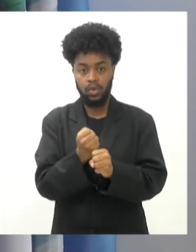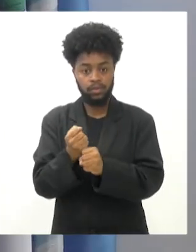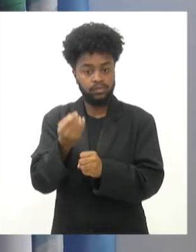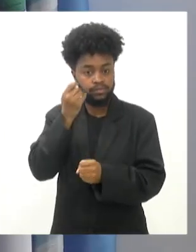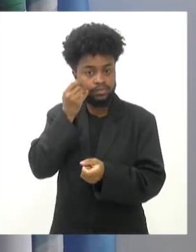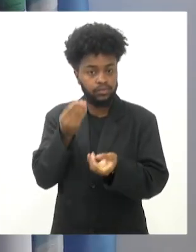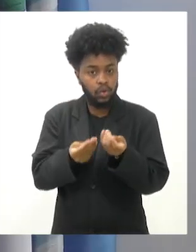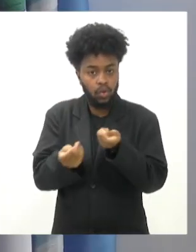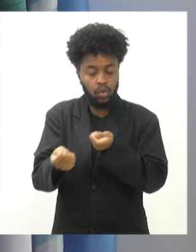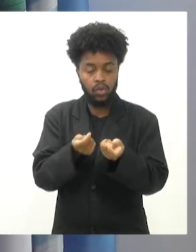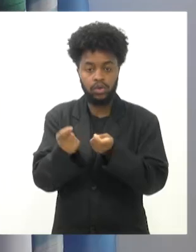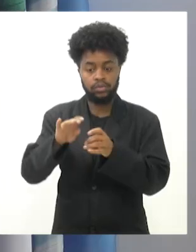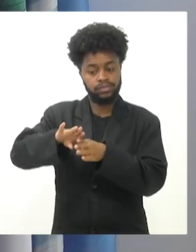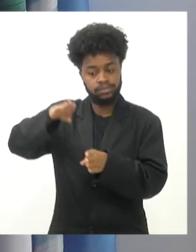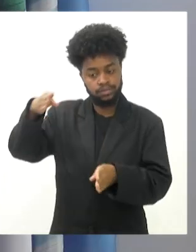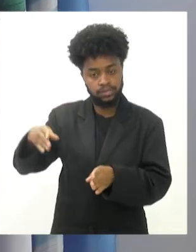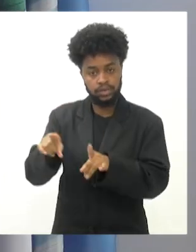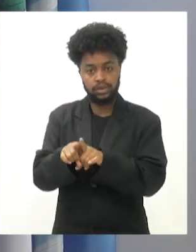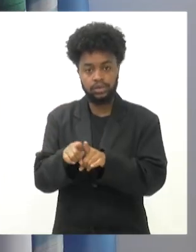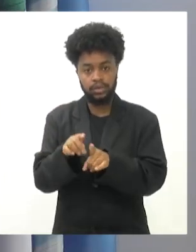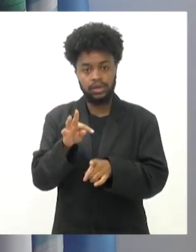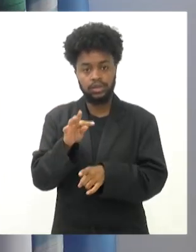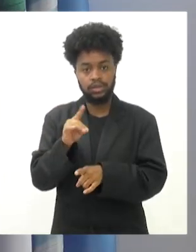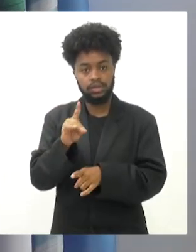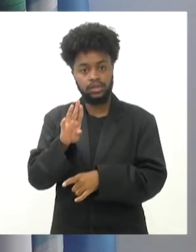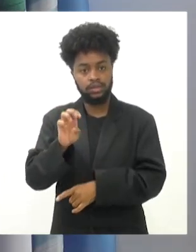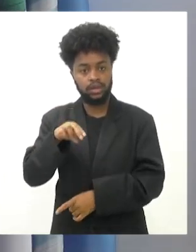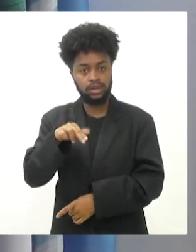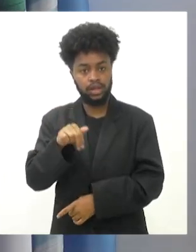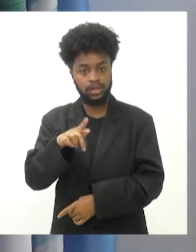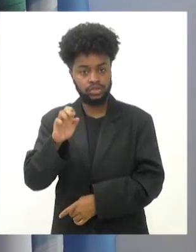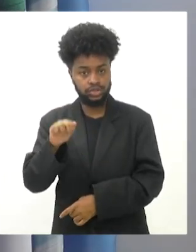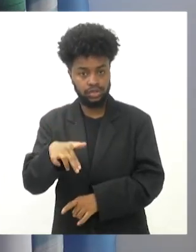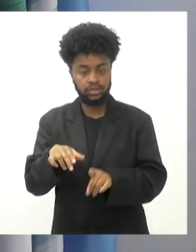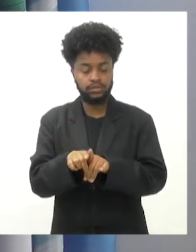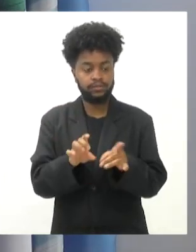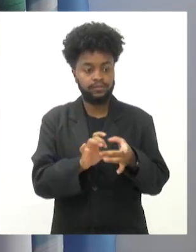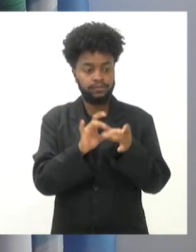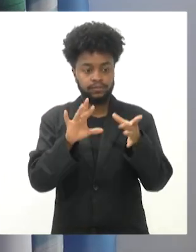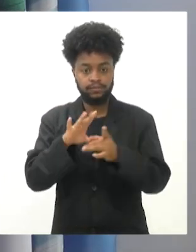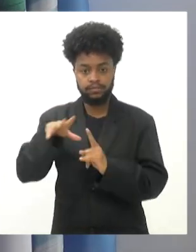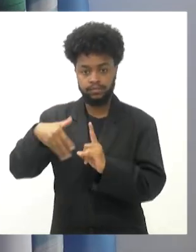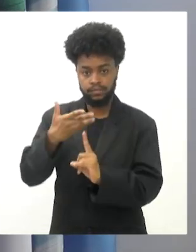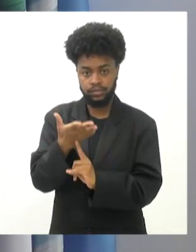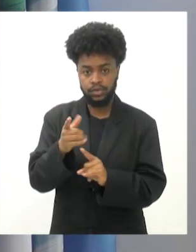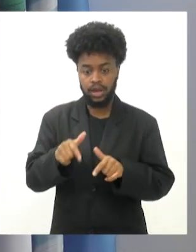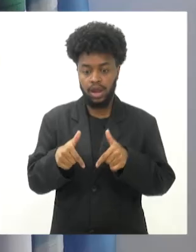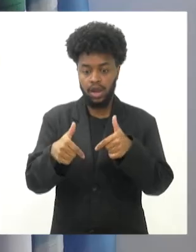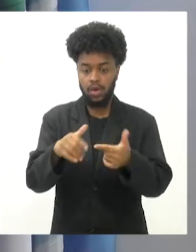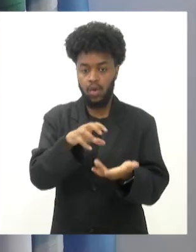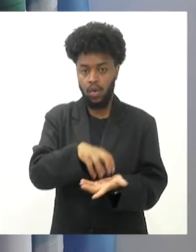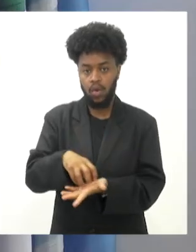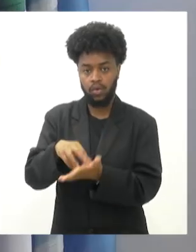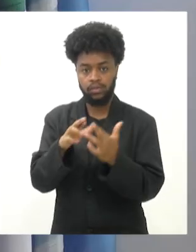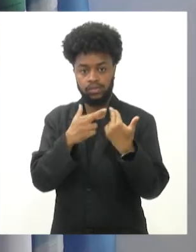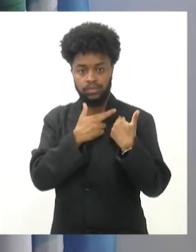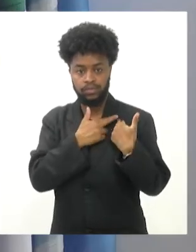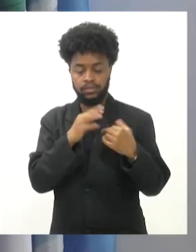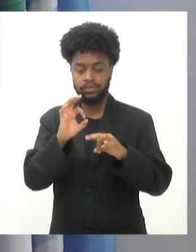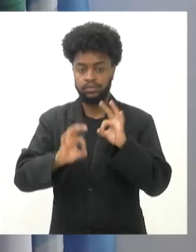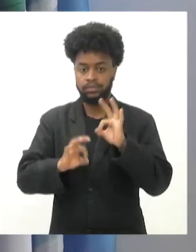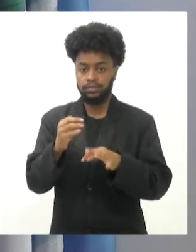encostas, drenagem e macrodrenagem, licenciamentos ambientais e atuação dos órgãos competentes, planejamento